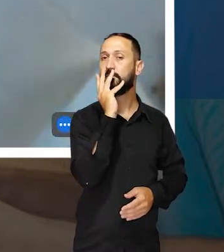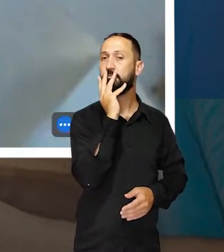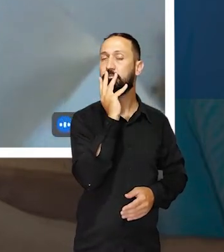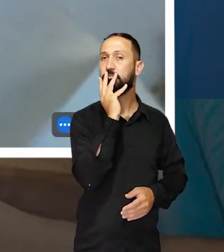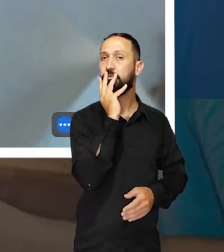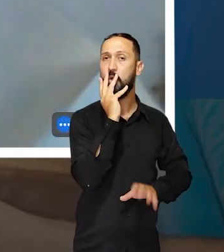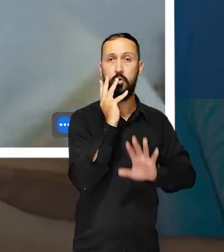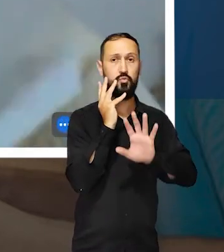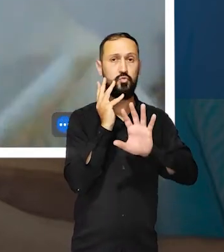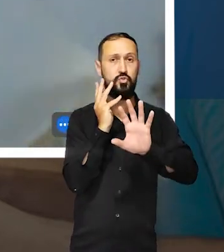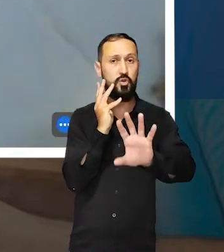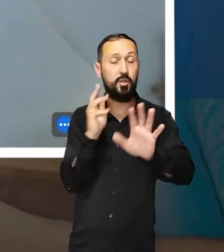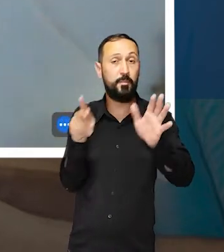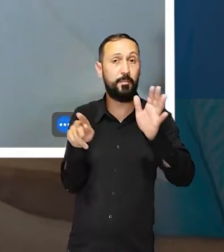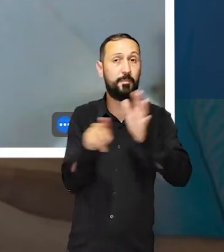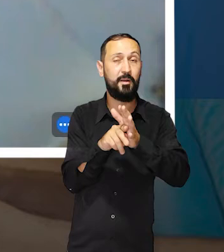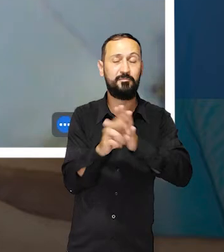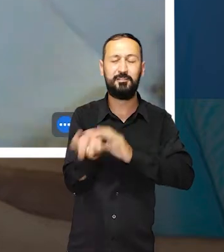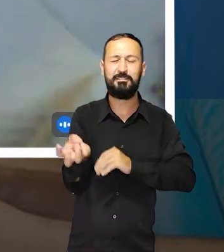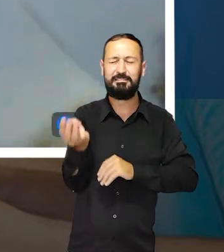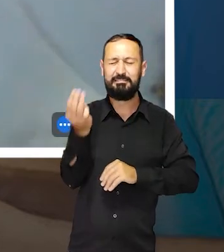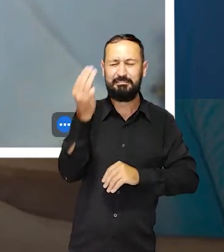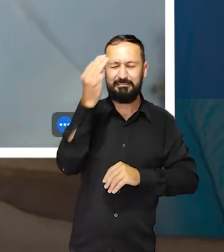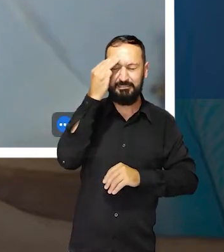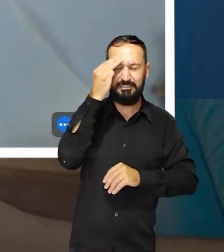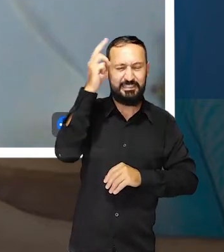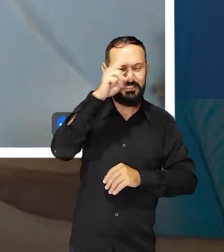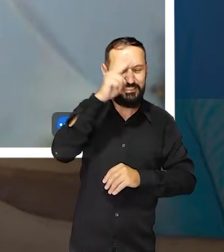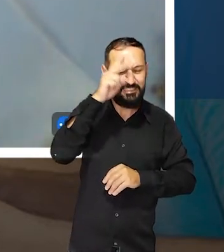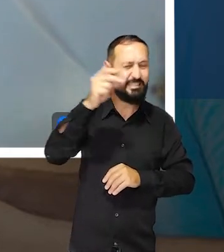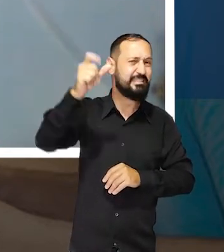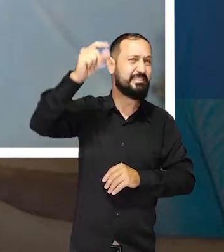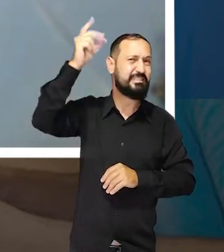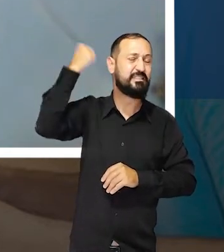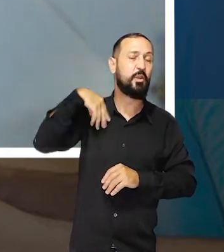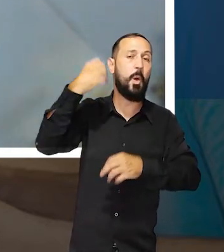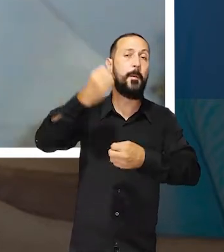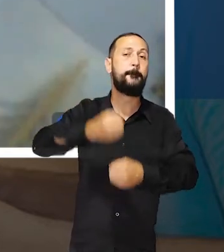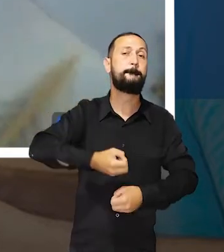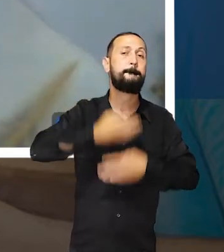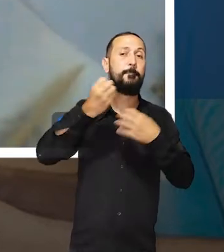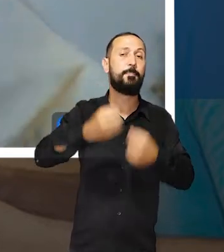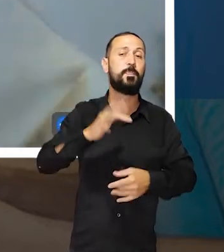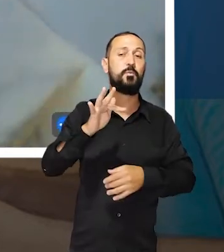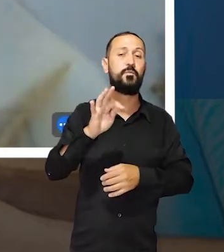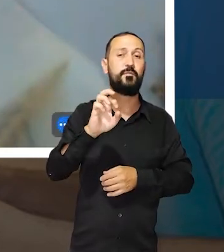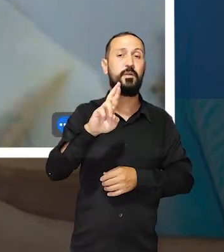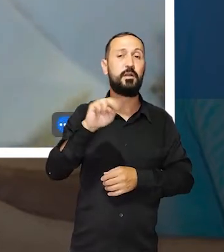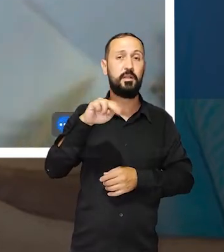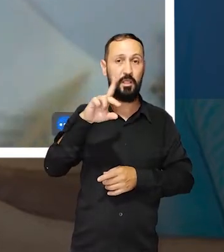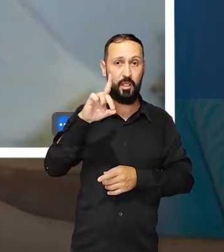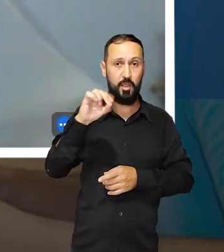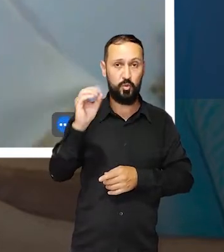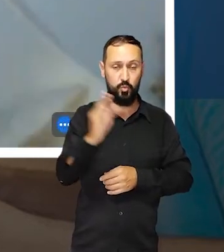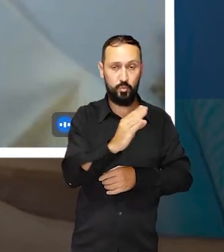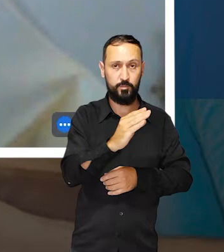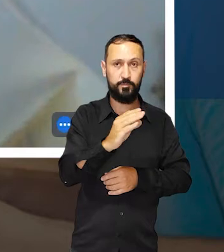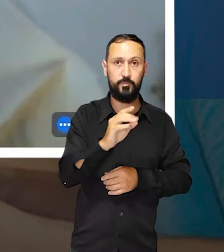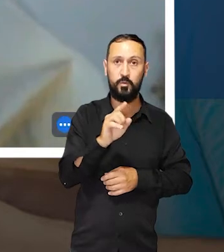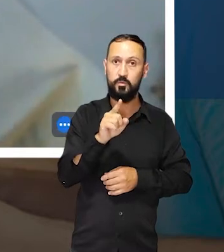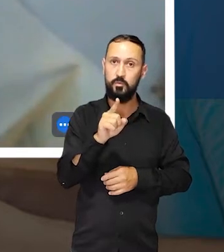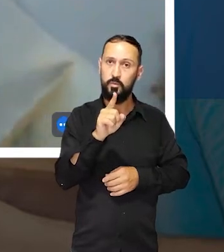a boca. O gesto trouxe à minha memória o trecho de um poema de Fernando